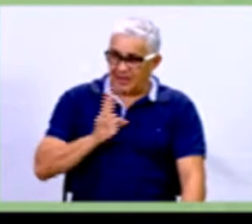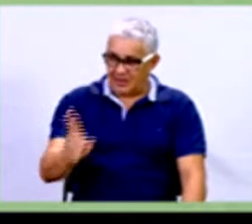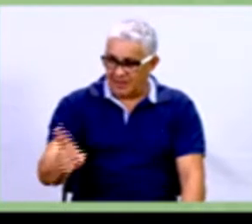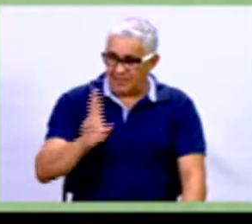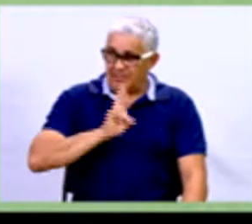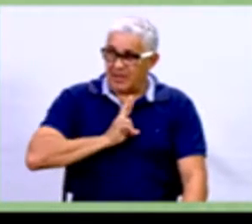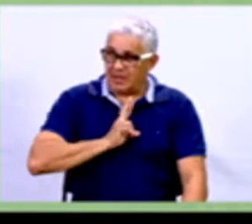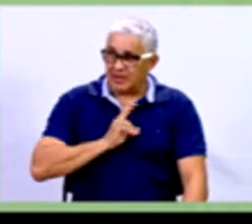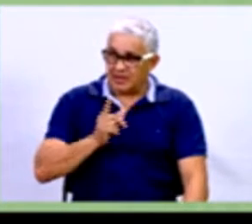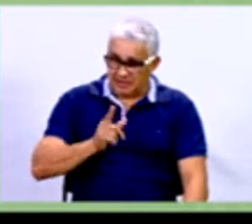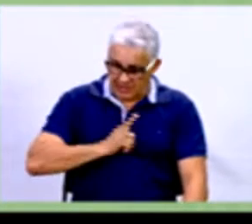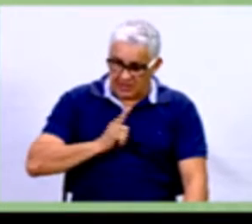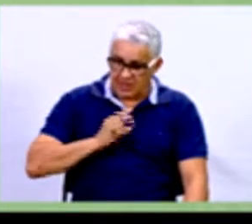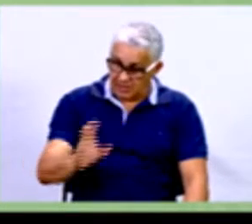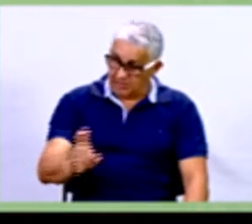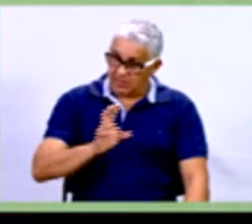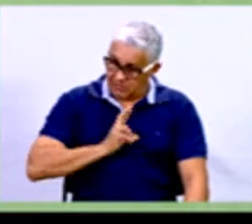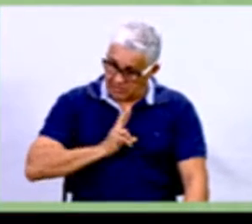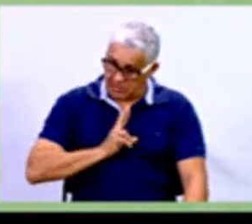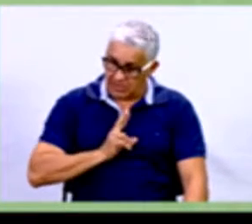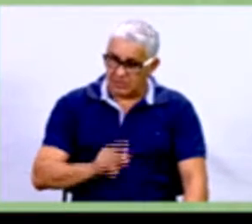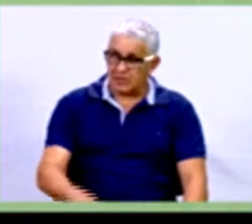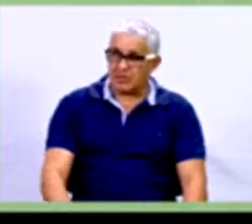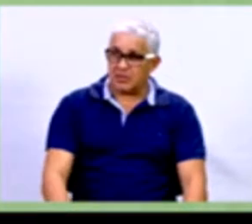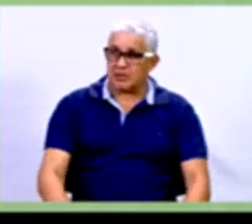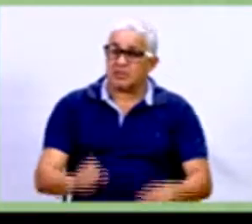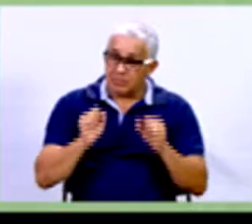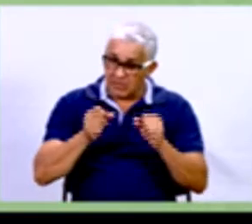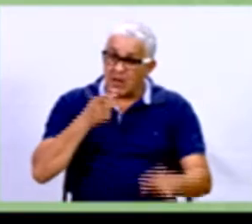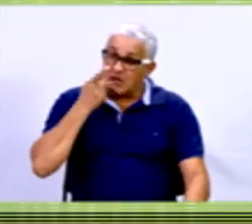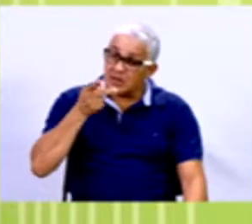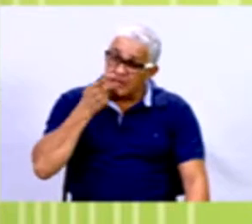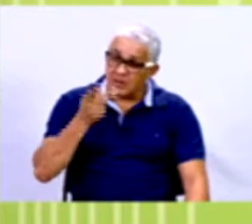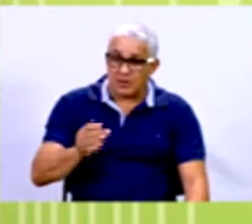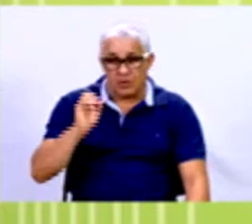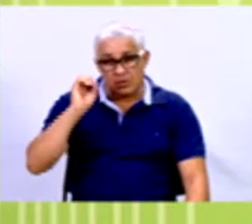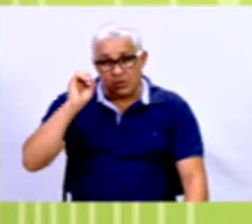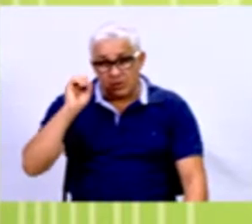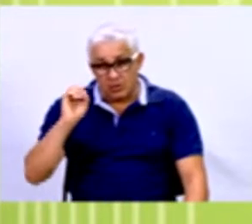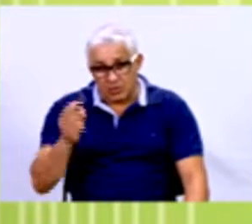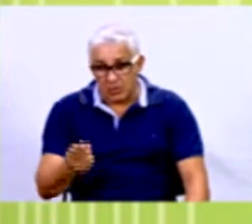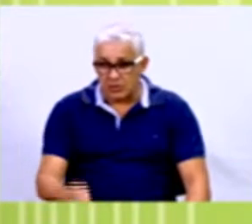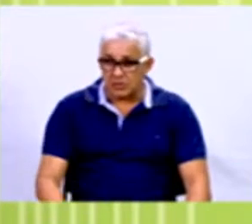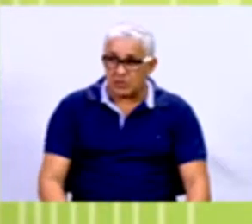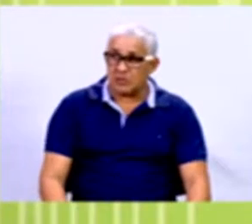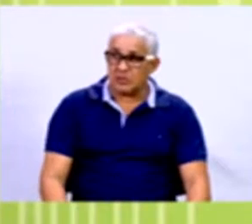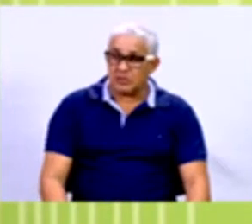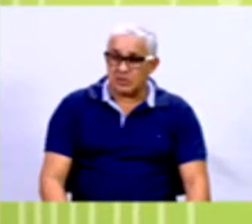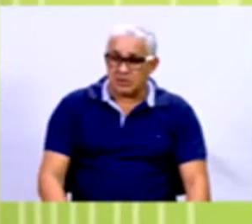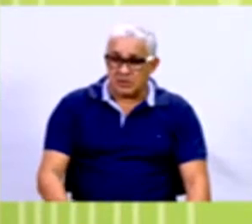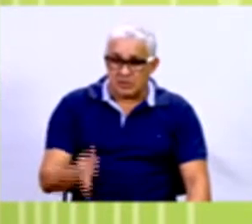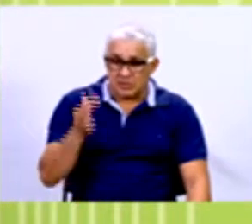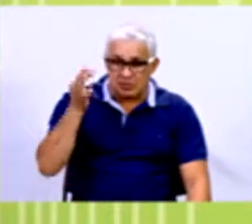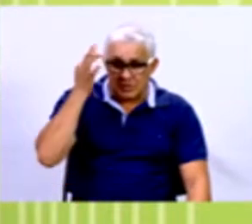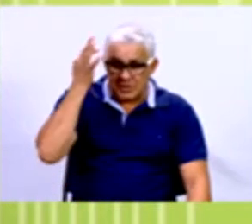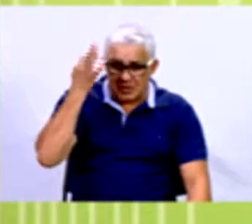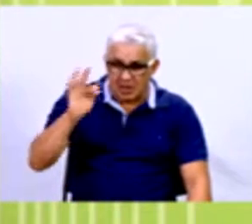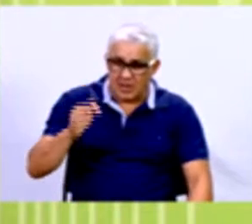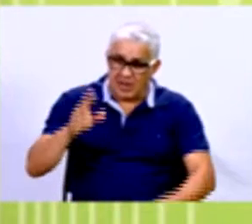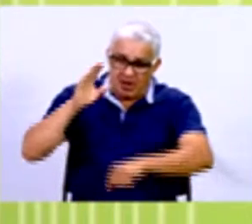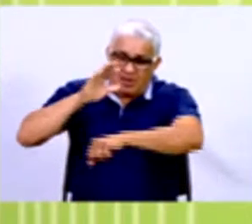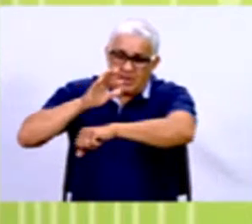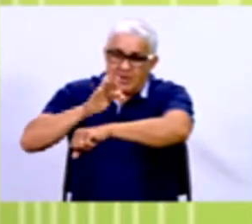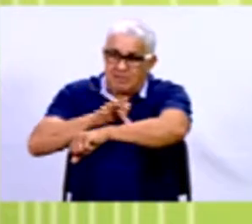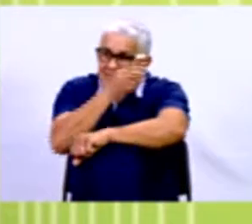responsiva. Se ela está respondendo, pode estar falando, ou então se ela está respondendo à dor. Você, de repente, toca em